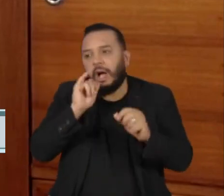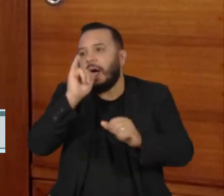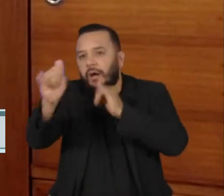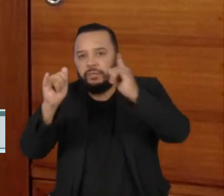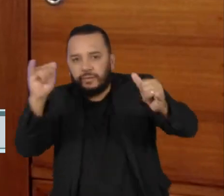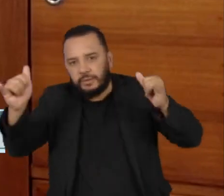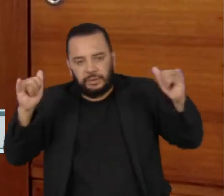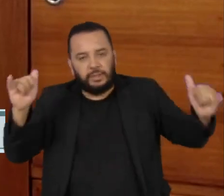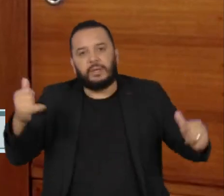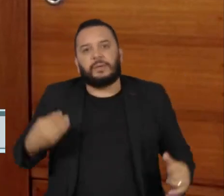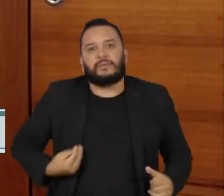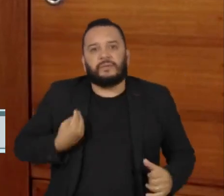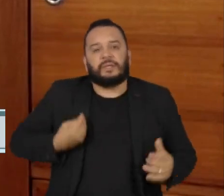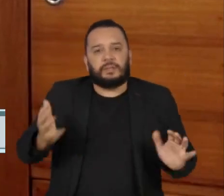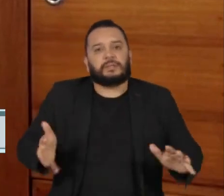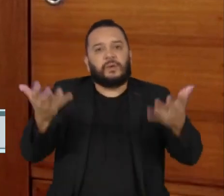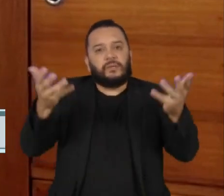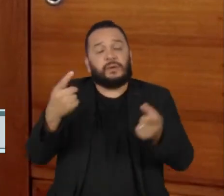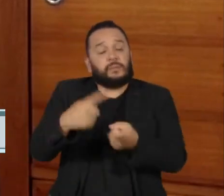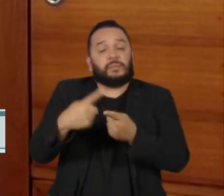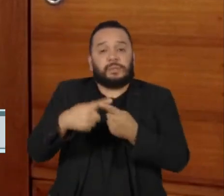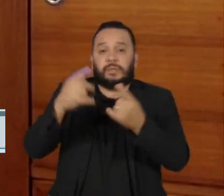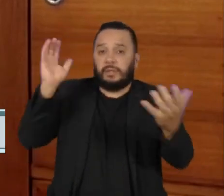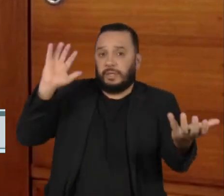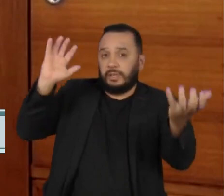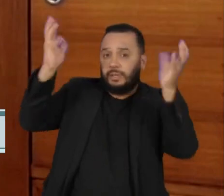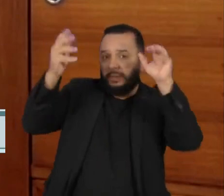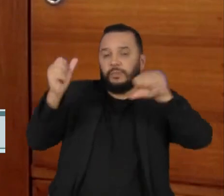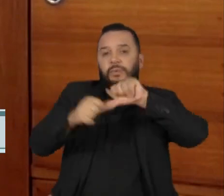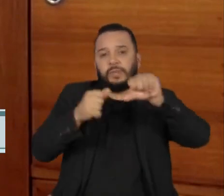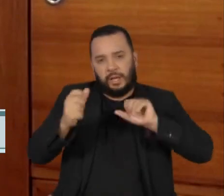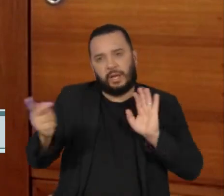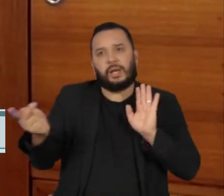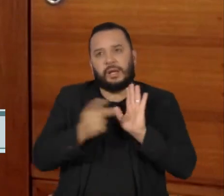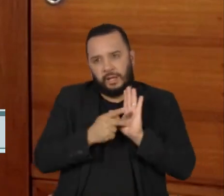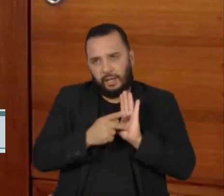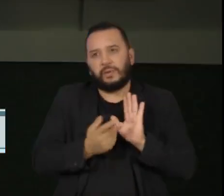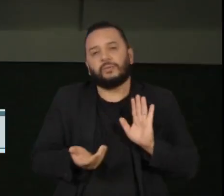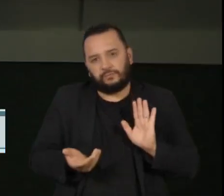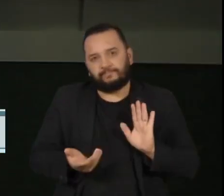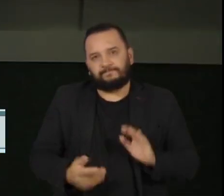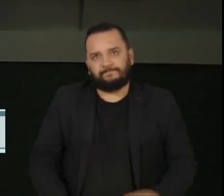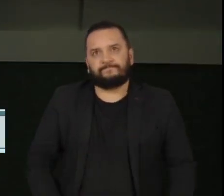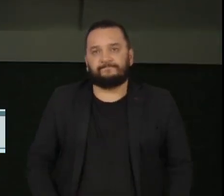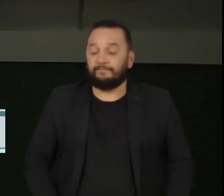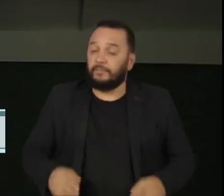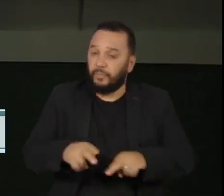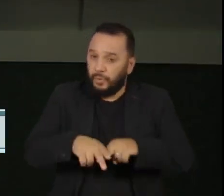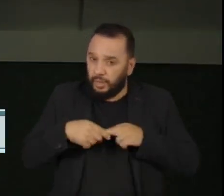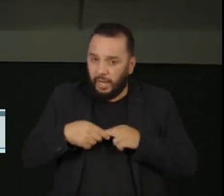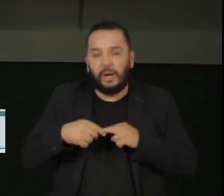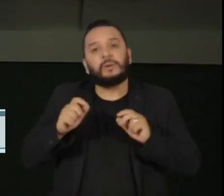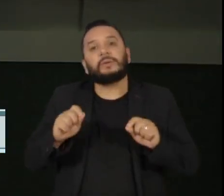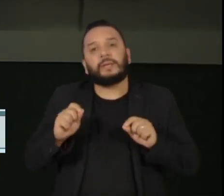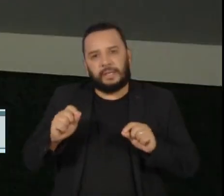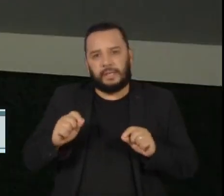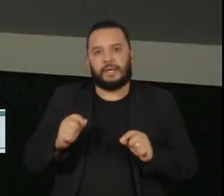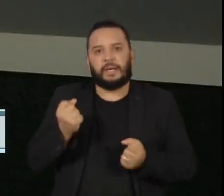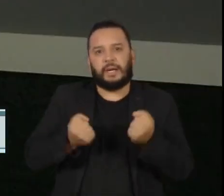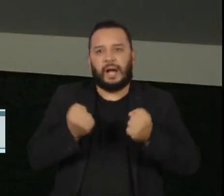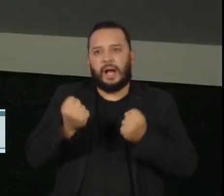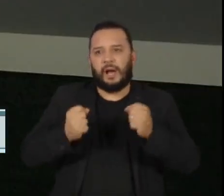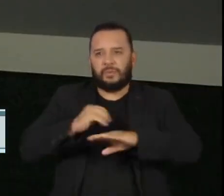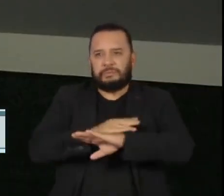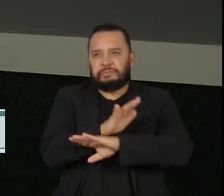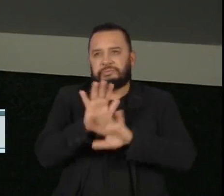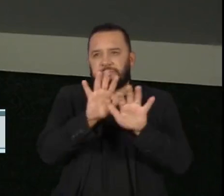de que a mudança do clima ela é real e é causada pela atividade humana, devido às emissões dos gases do efeito estufa. Qual é